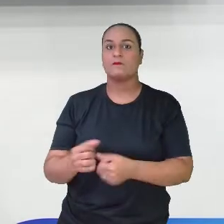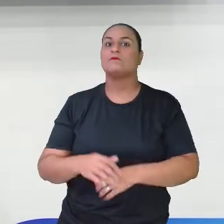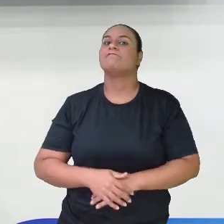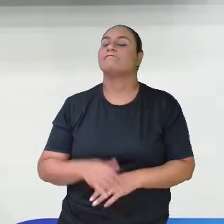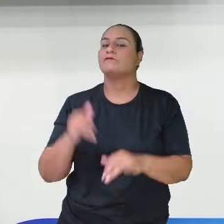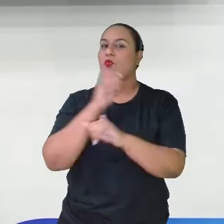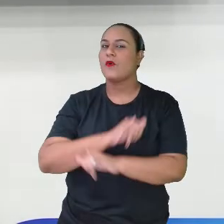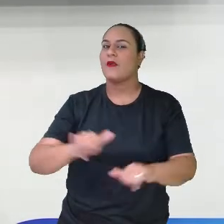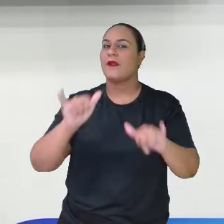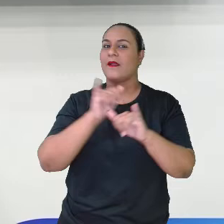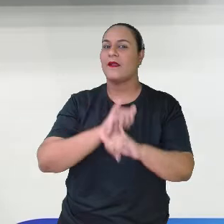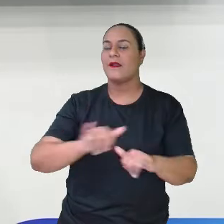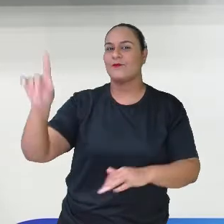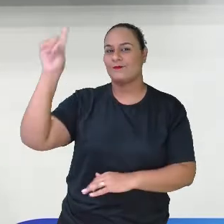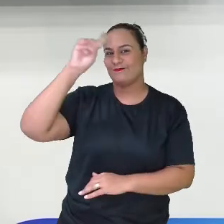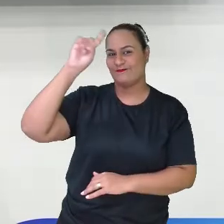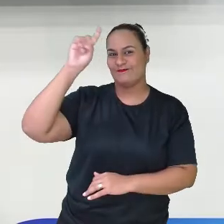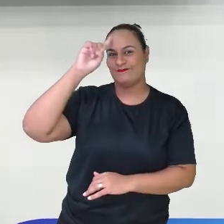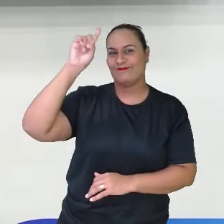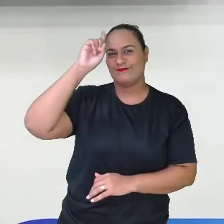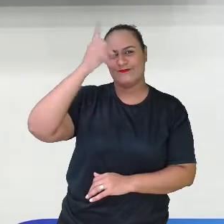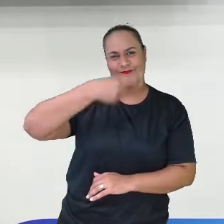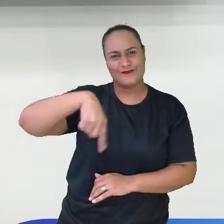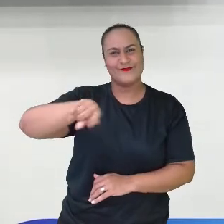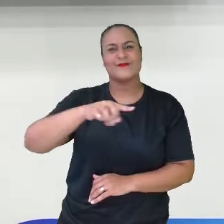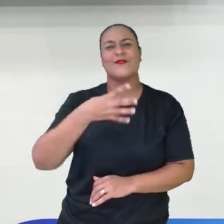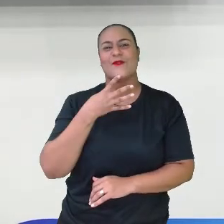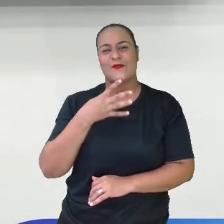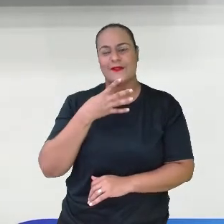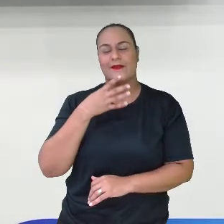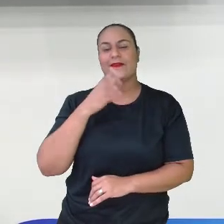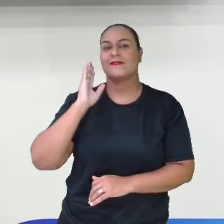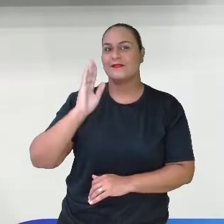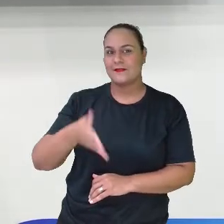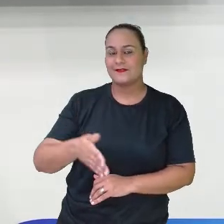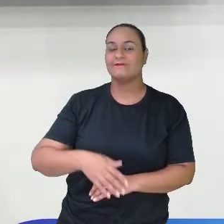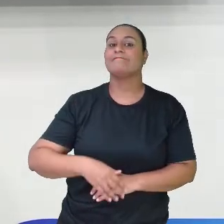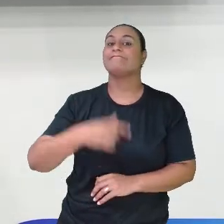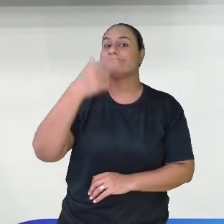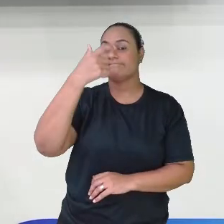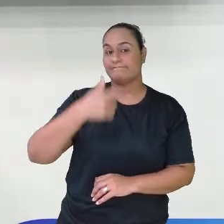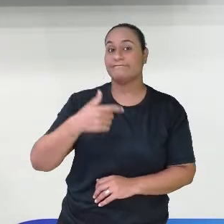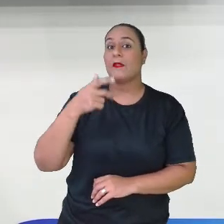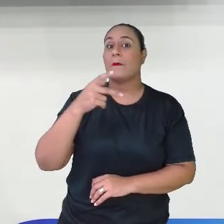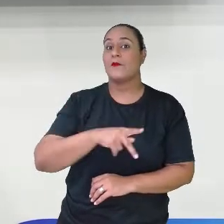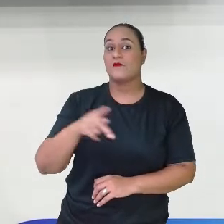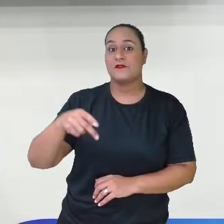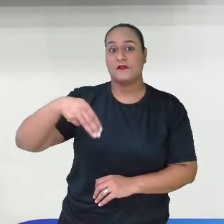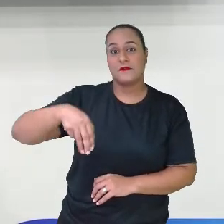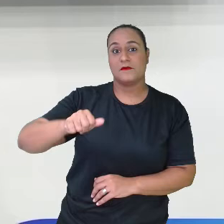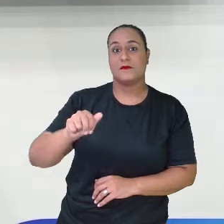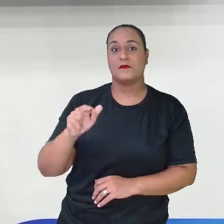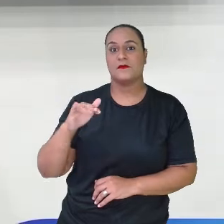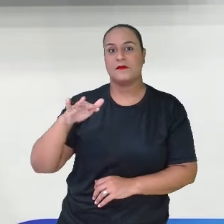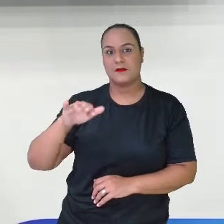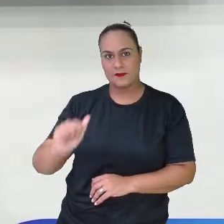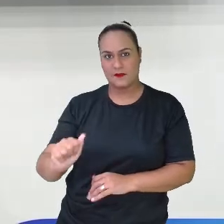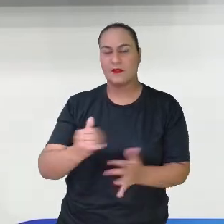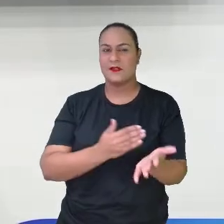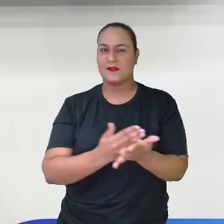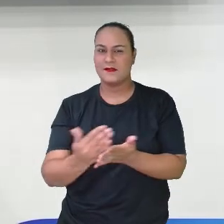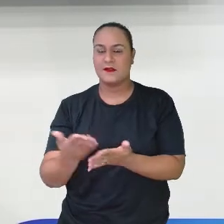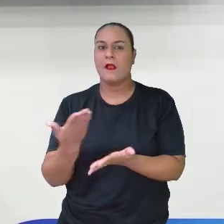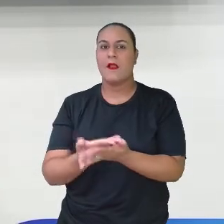nossos recados do dia, que vocês já sabem, a professora Mauricéia Joana, todo dia inicia a aula